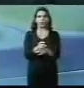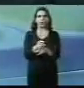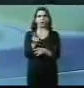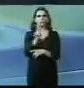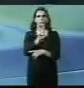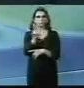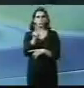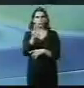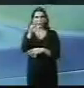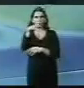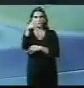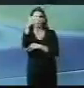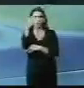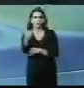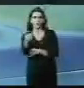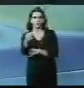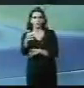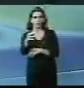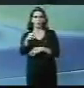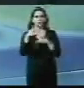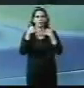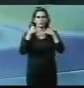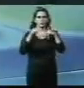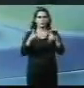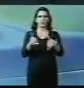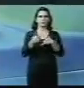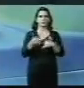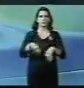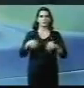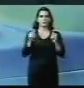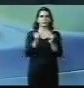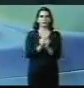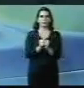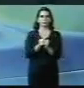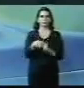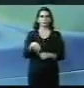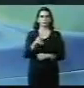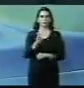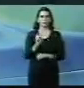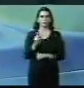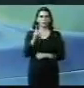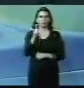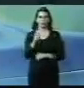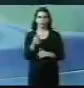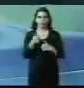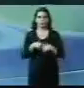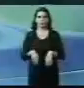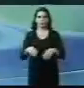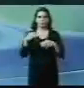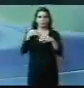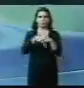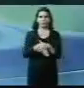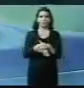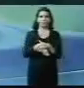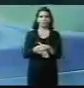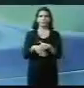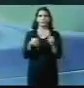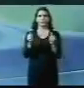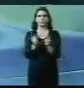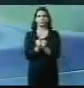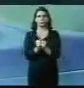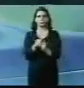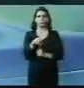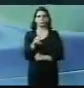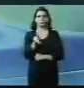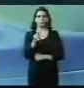site fora da rede e traz para dentro de uma cache, certo? Ou seja, onde aquele site fica armazenado dentro do servidor de proxy.